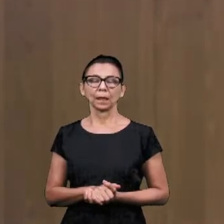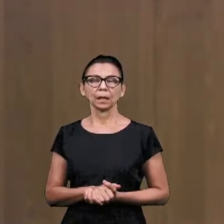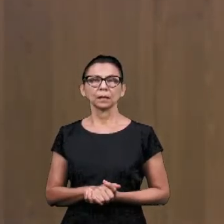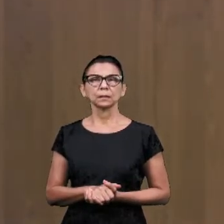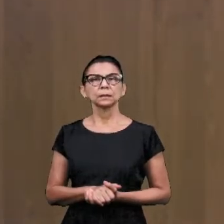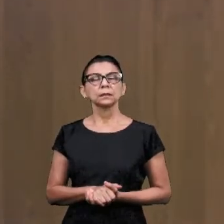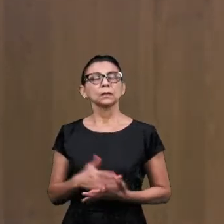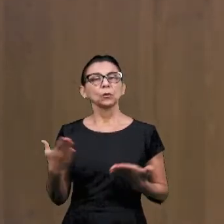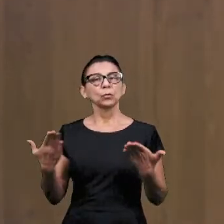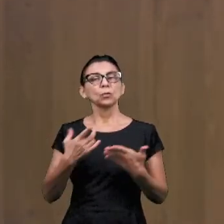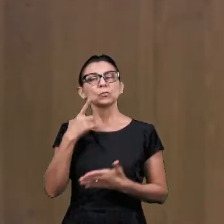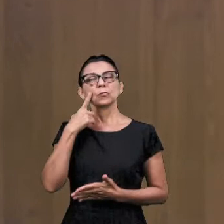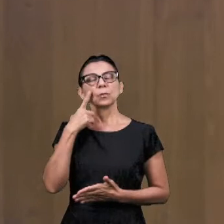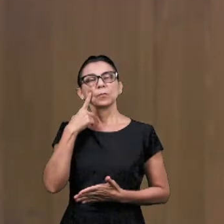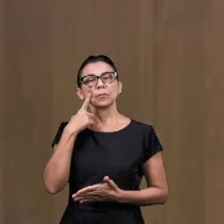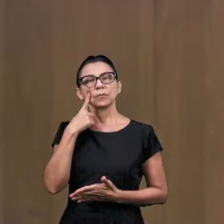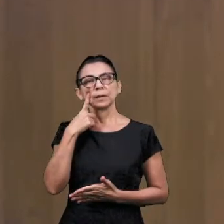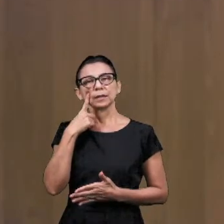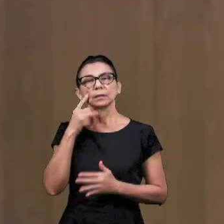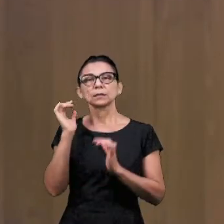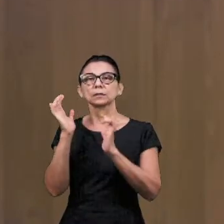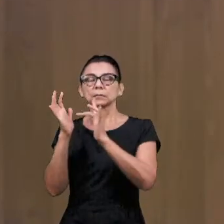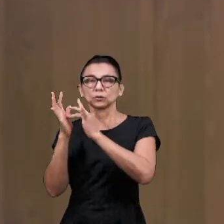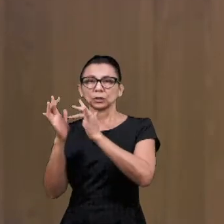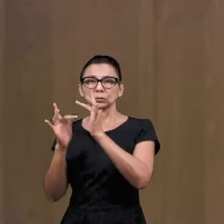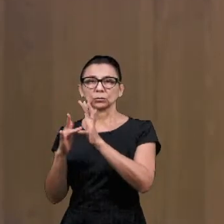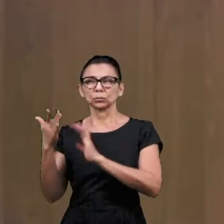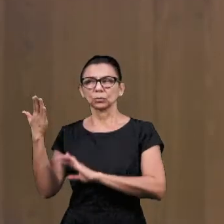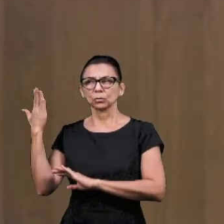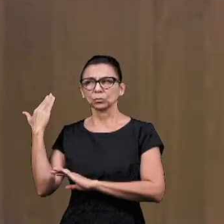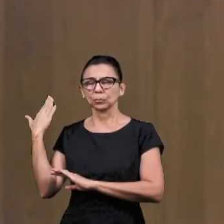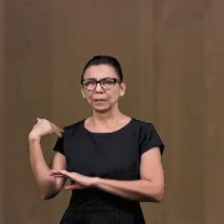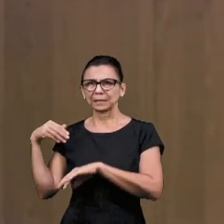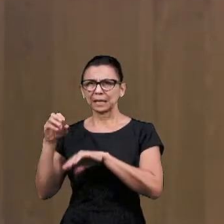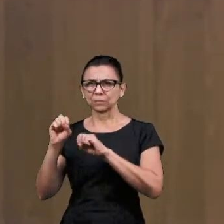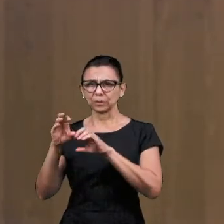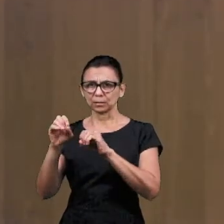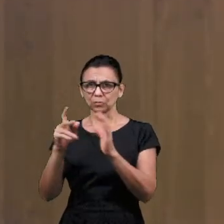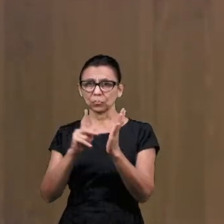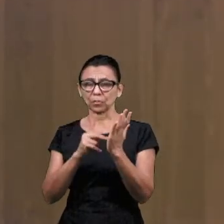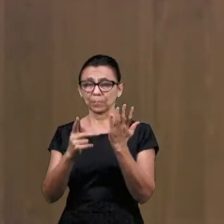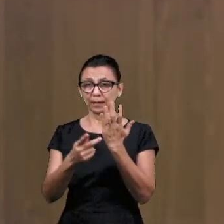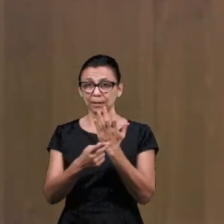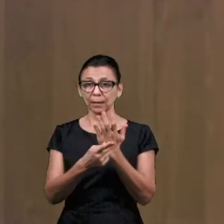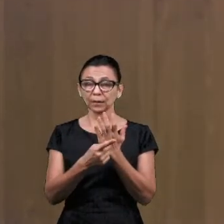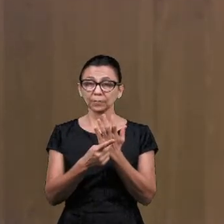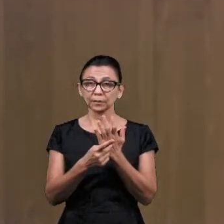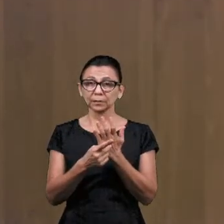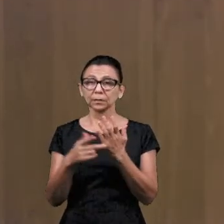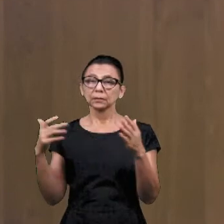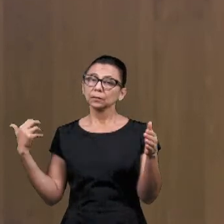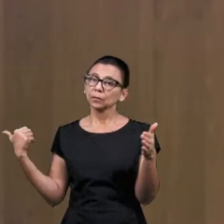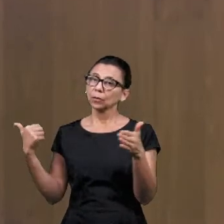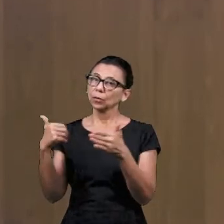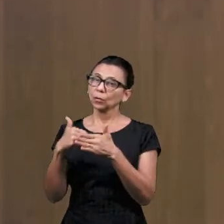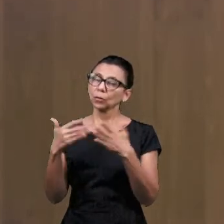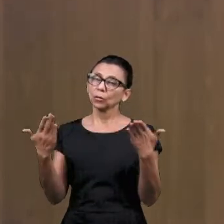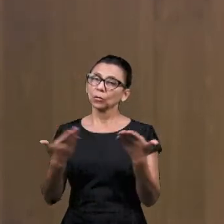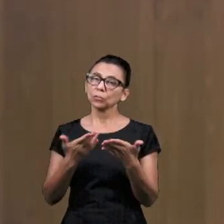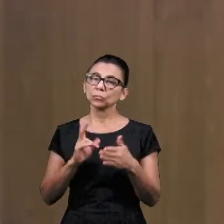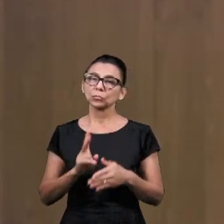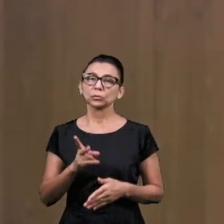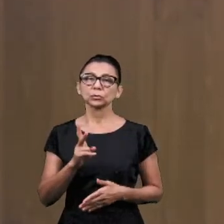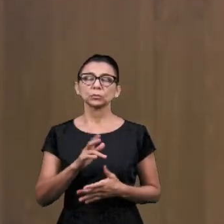mesmo ensinamento que o Senhor Jesus deu através daquela parábola, Deus deu ao seu povo